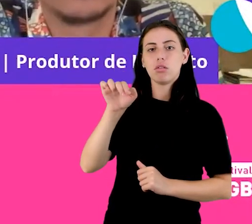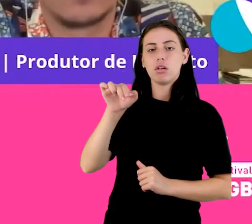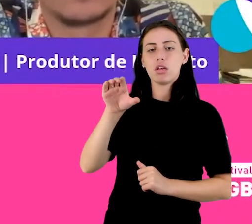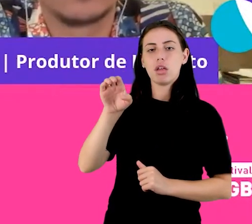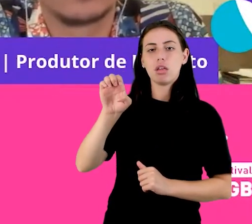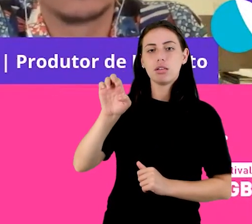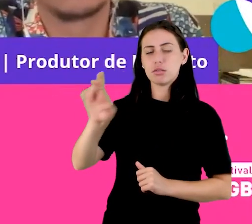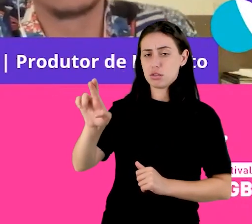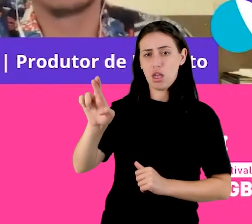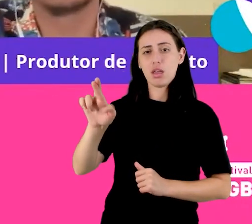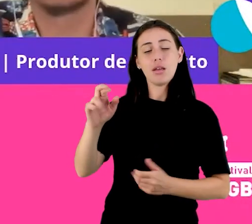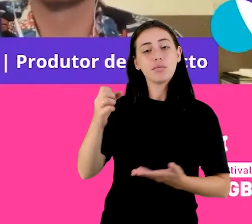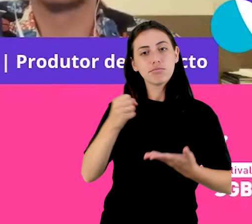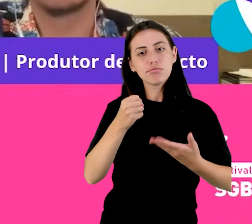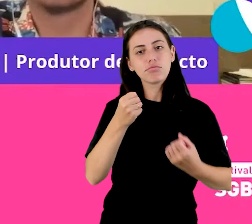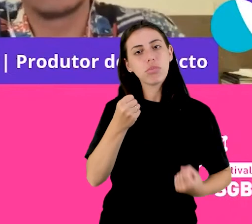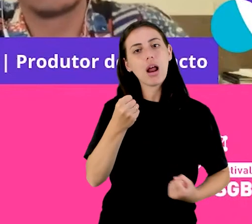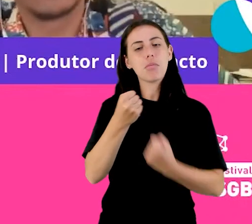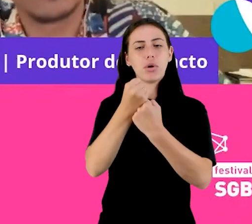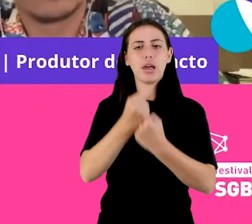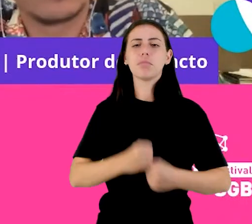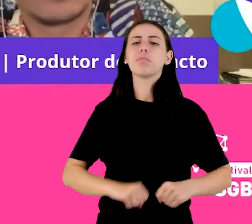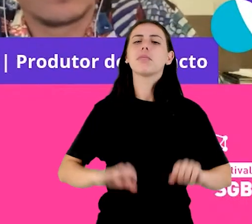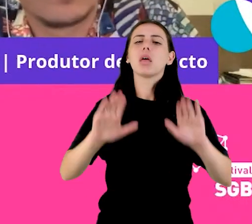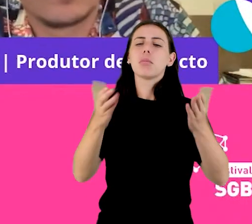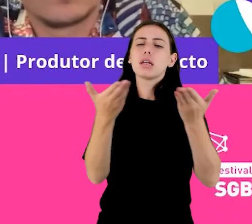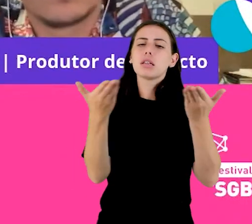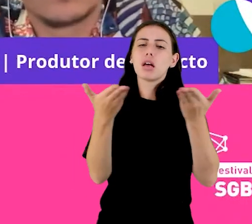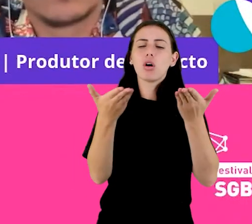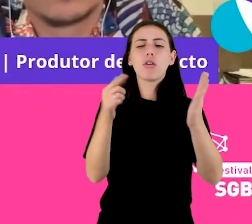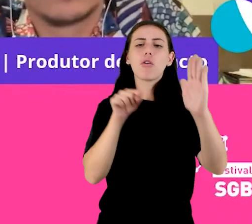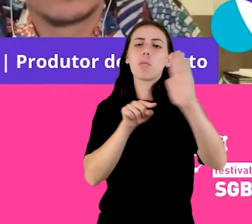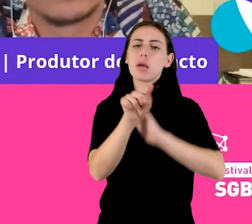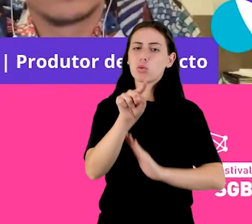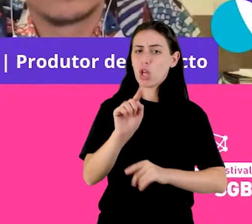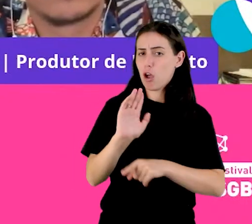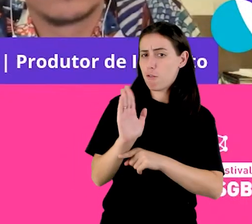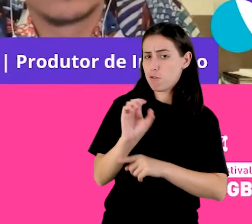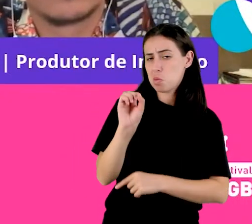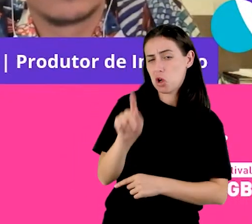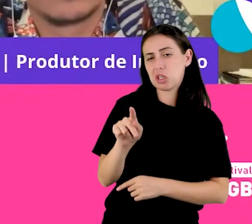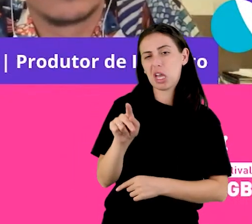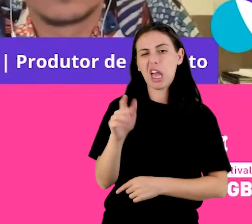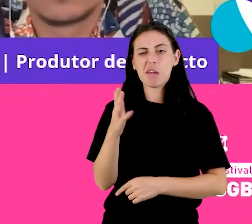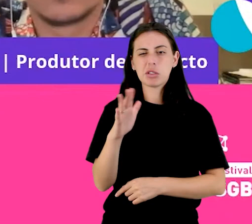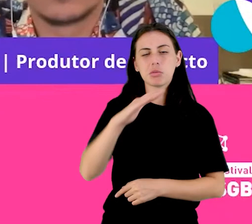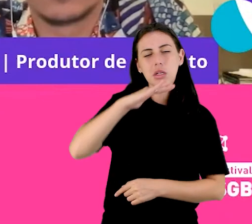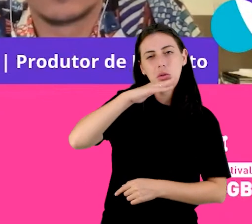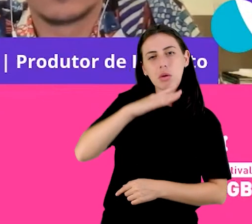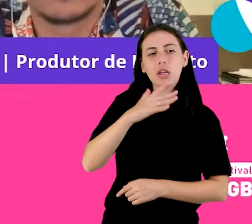para abraçar a causa, né? Uhum. Eu ia te perguntar, você com todo o seu histórico no cinema,